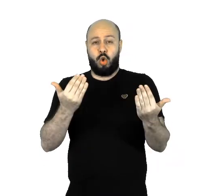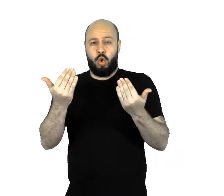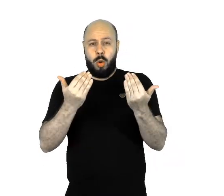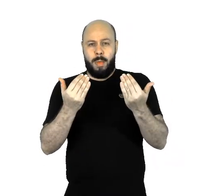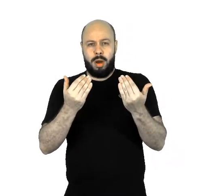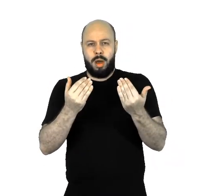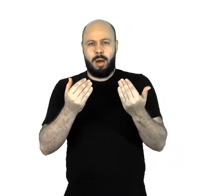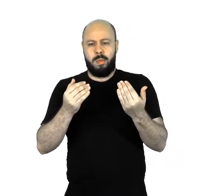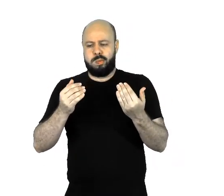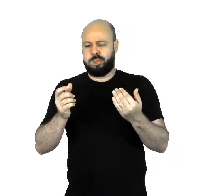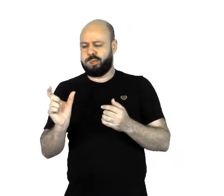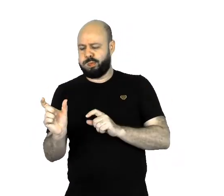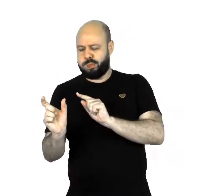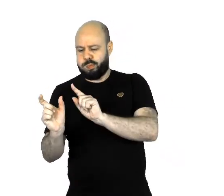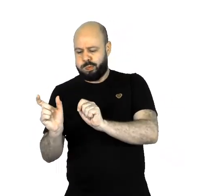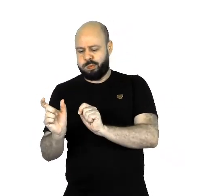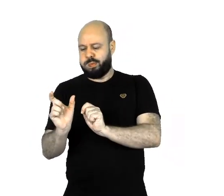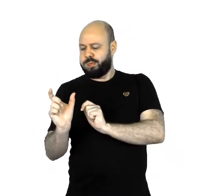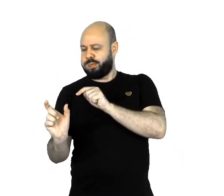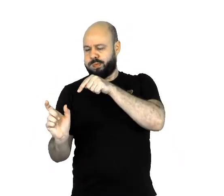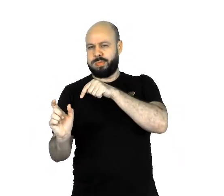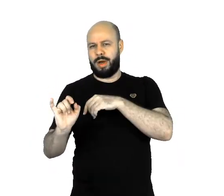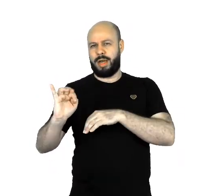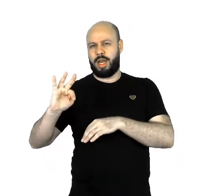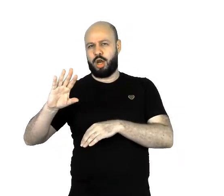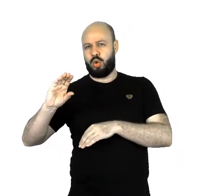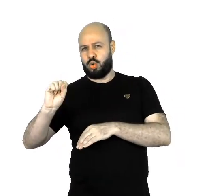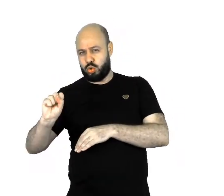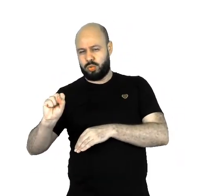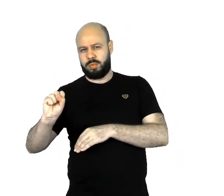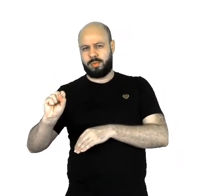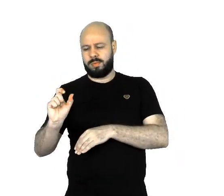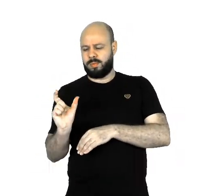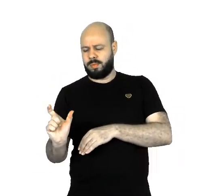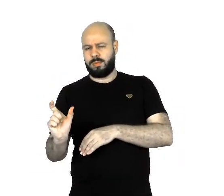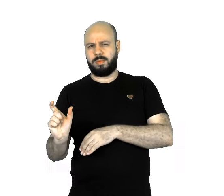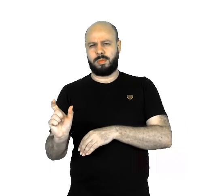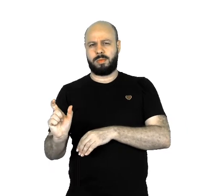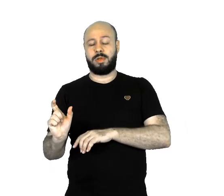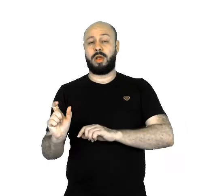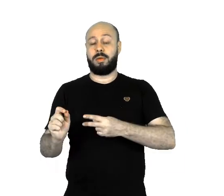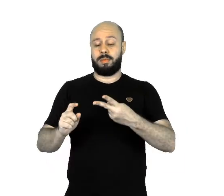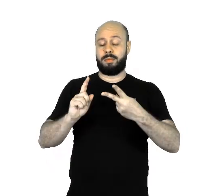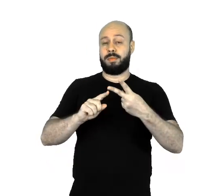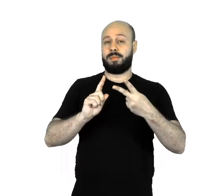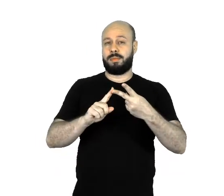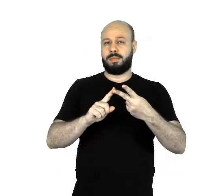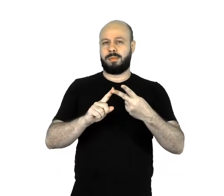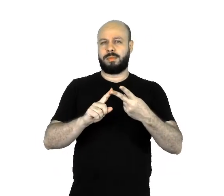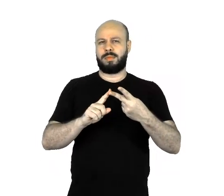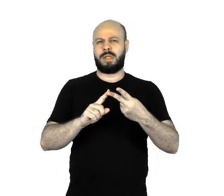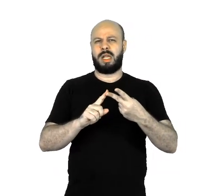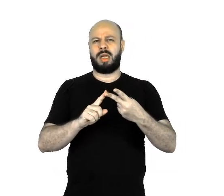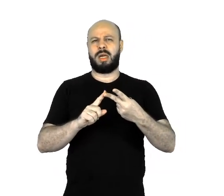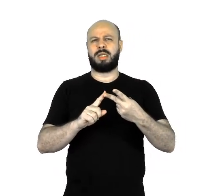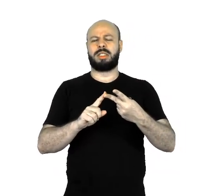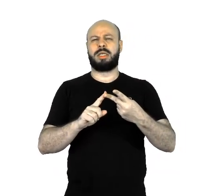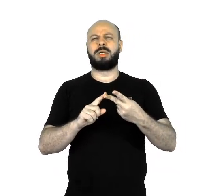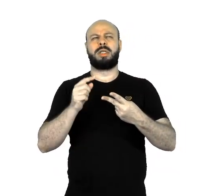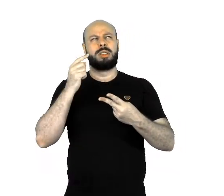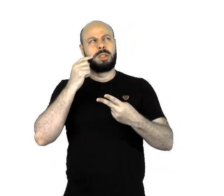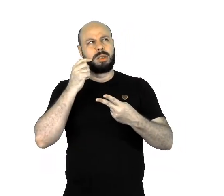as partes inteiras, ou seja, que vem antes da vírgula. Segundo, arredondar as